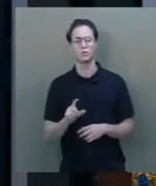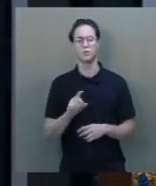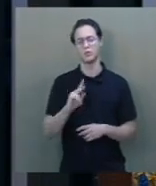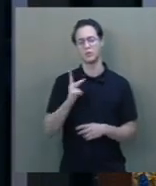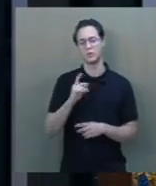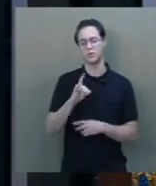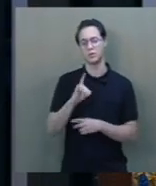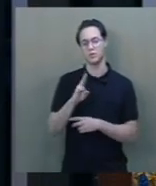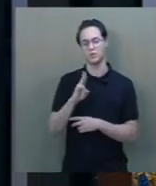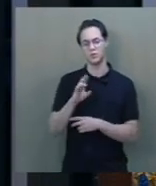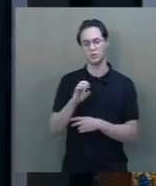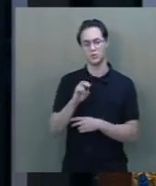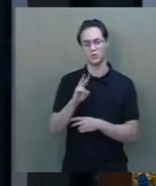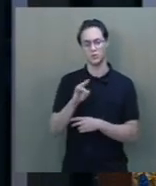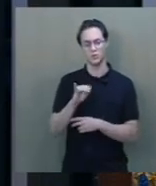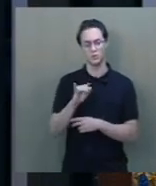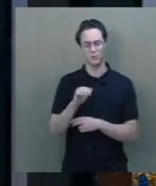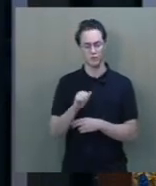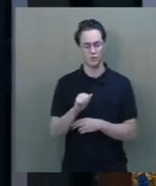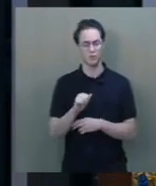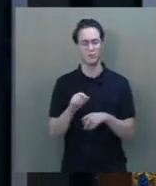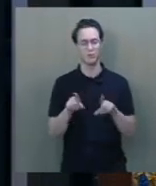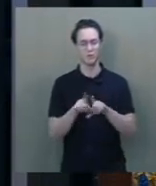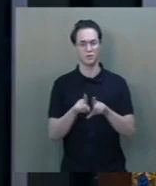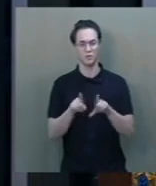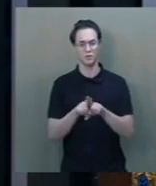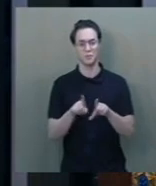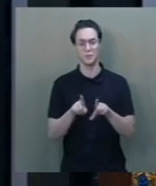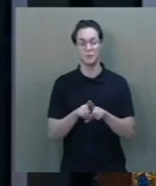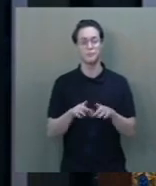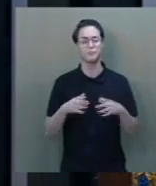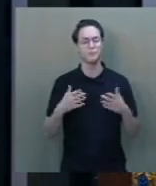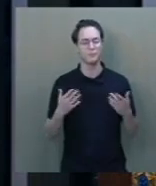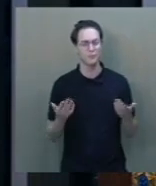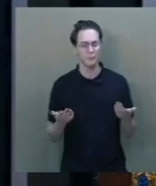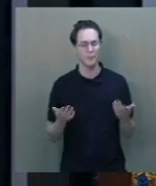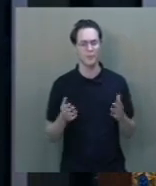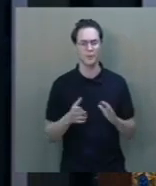o Pedral do Lourenço. Amigos, nem